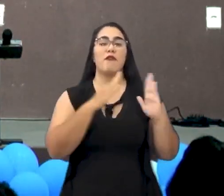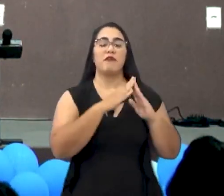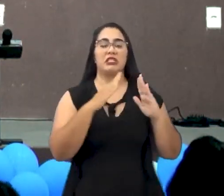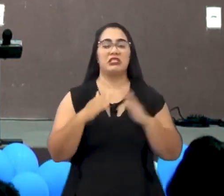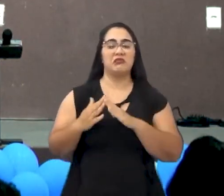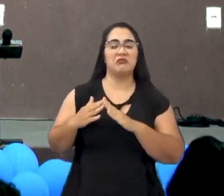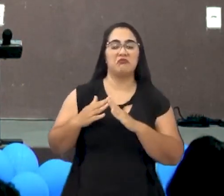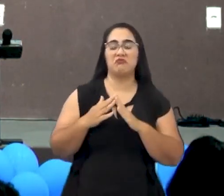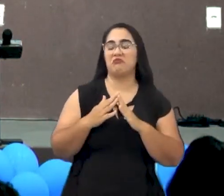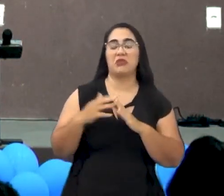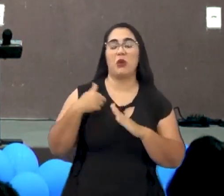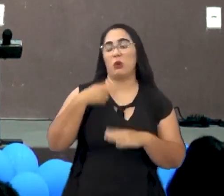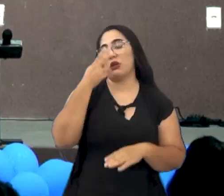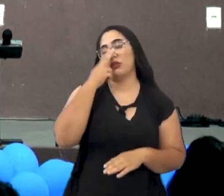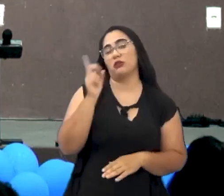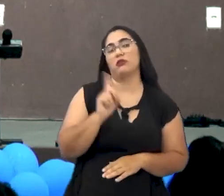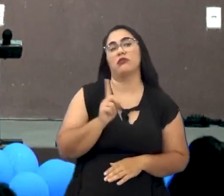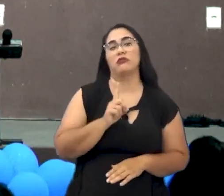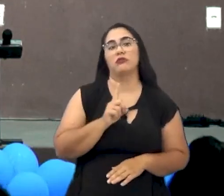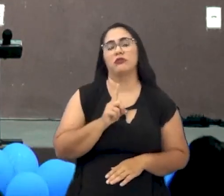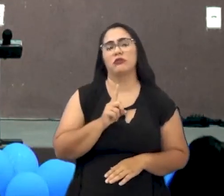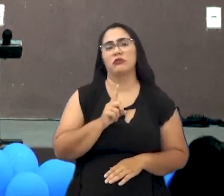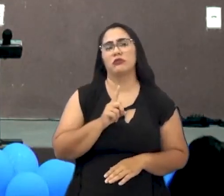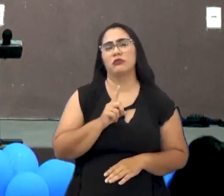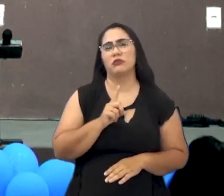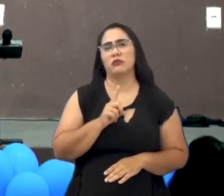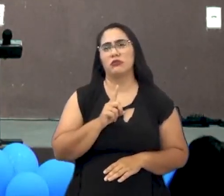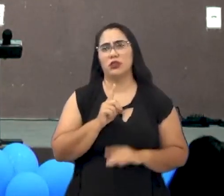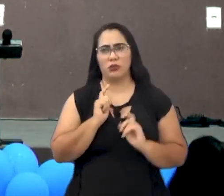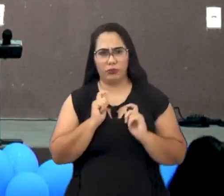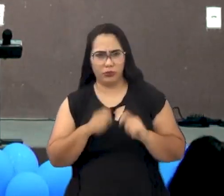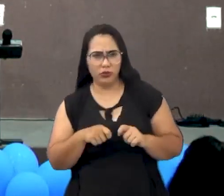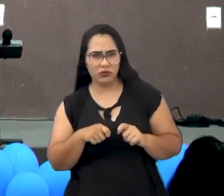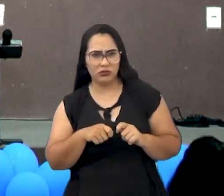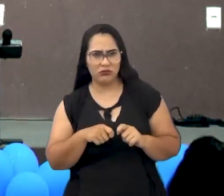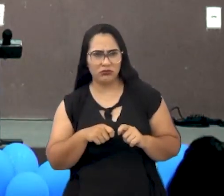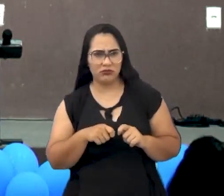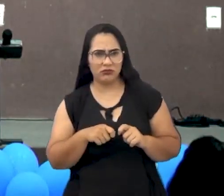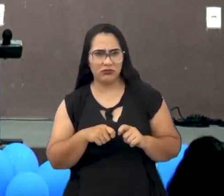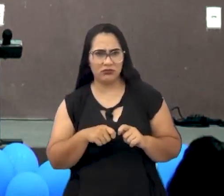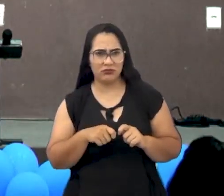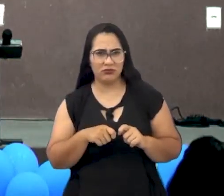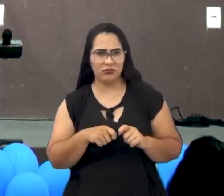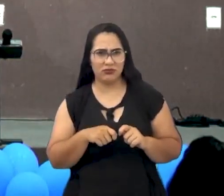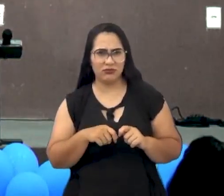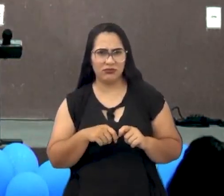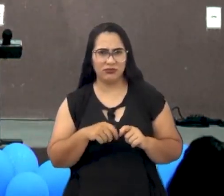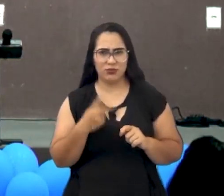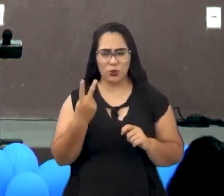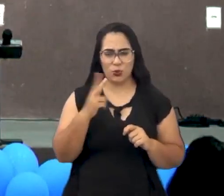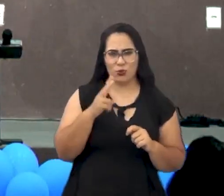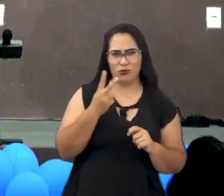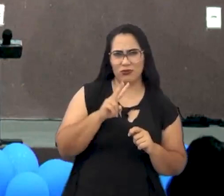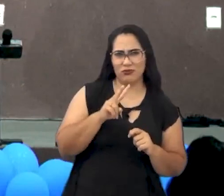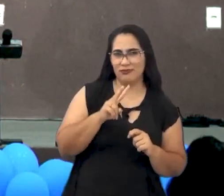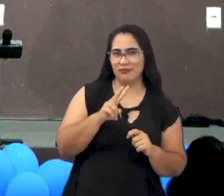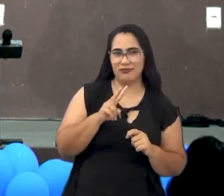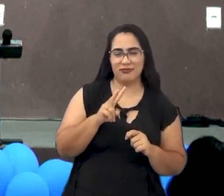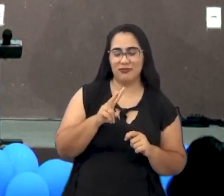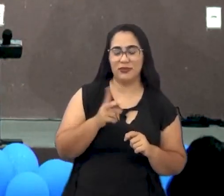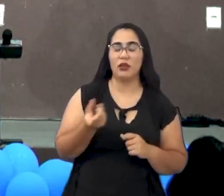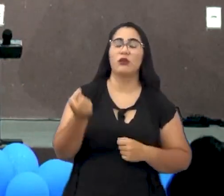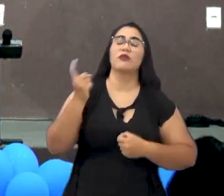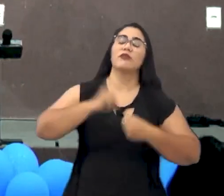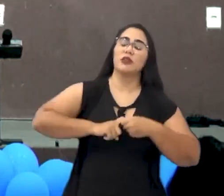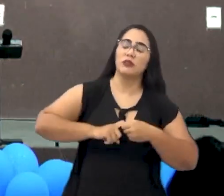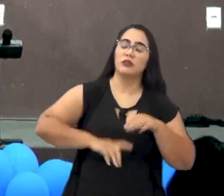não. Será que não? Vamos voltar 3 passos para trás. Lembra de